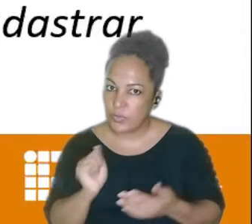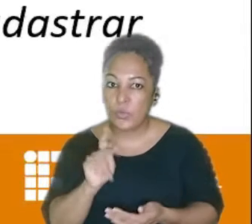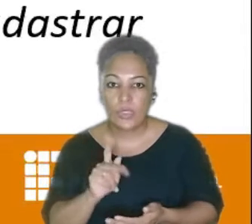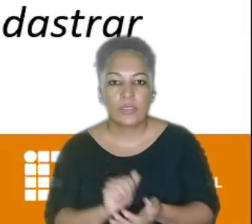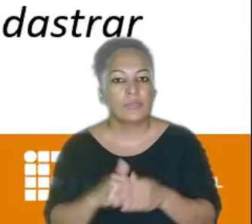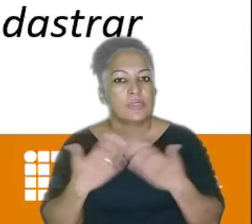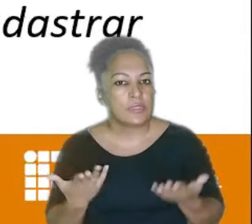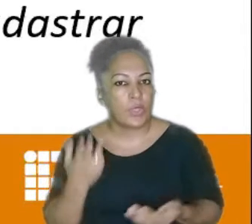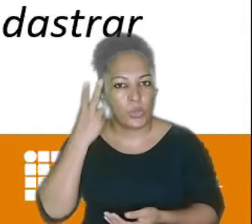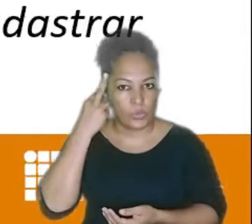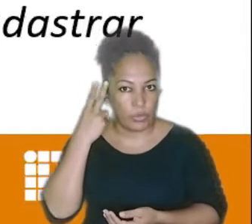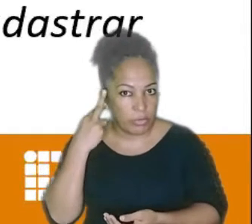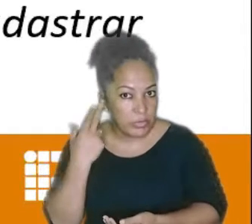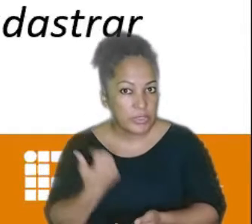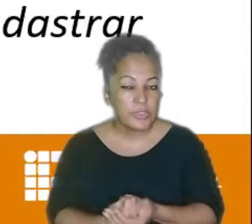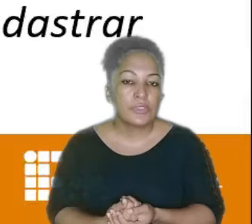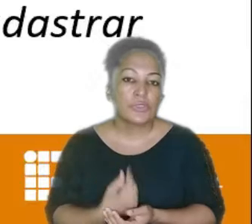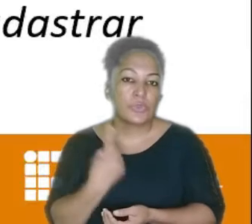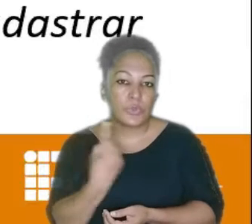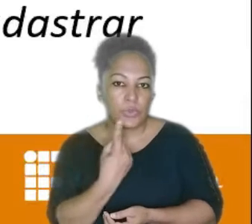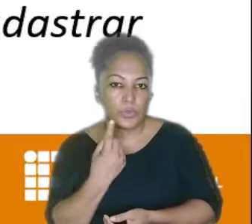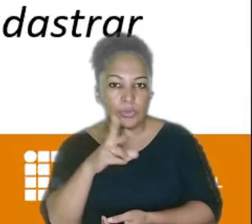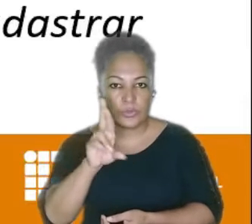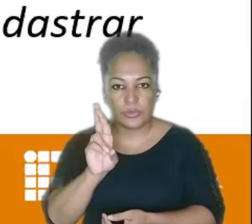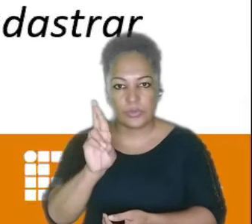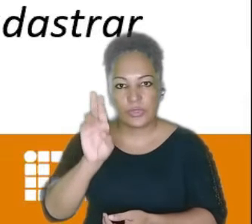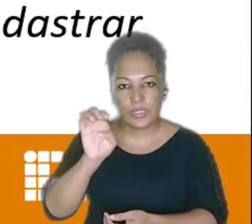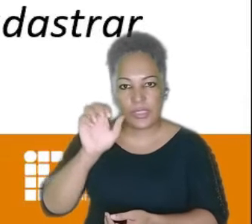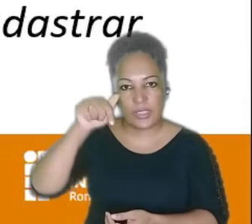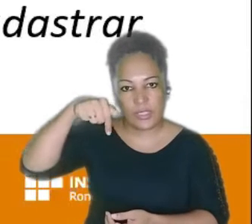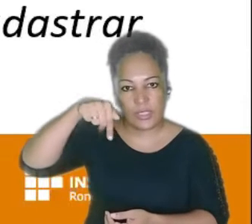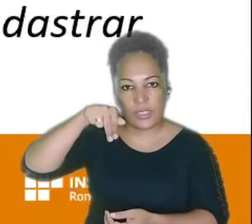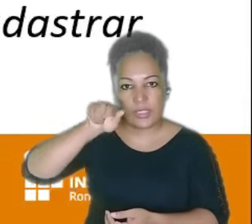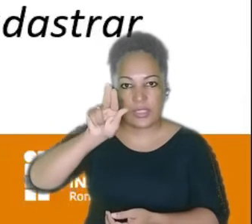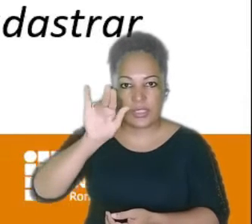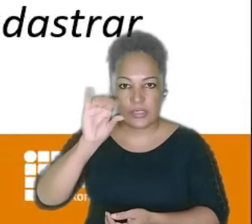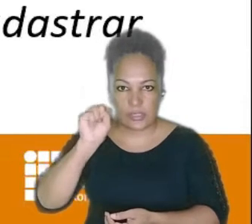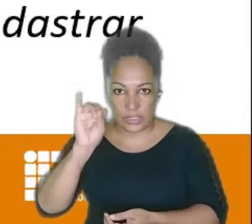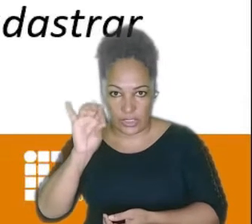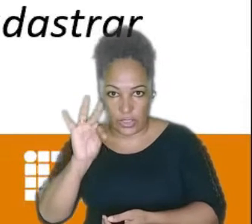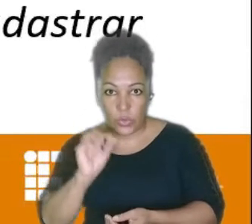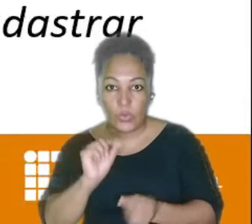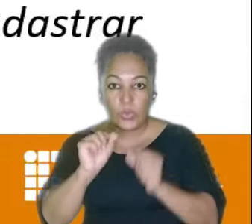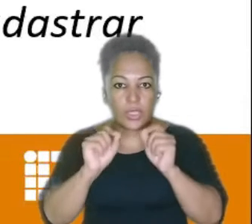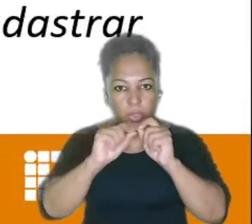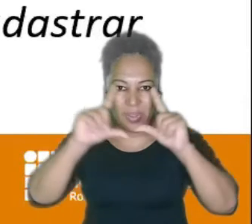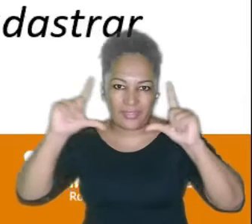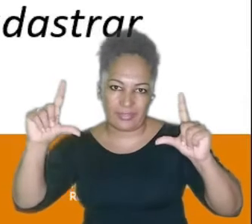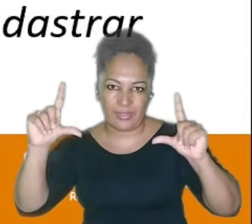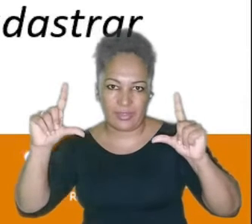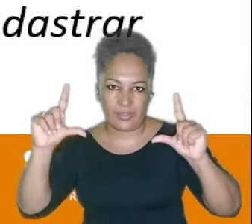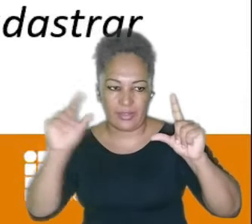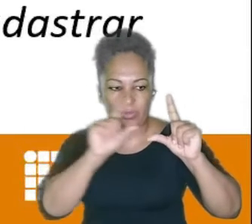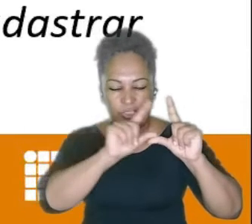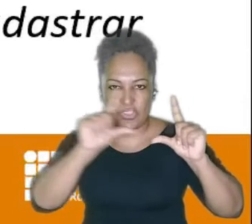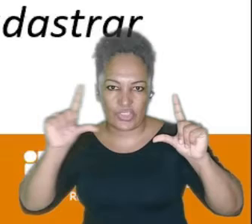Muito bem. Então, normalmente, como eu falei, um requisito de software é uma tela do sistema, né? É uma